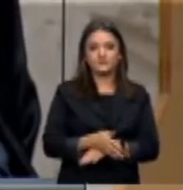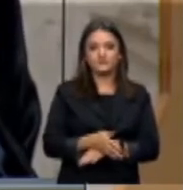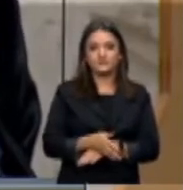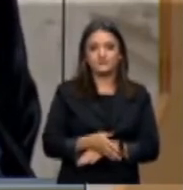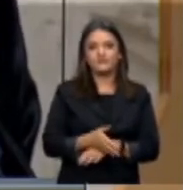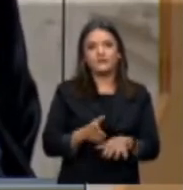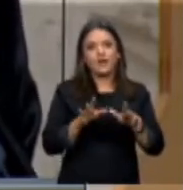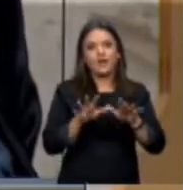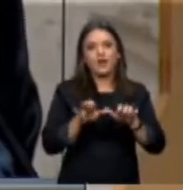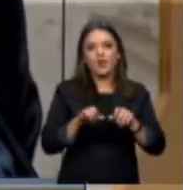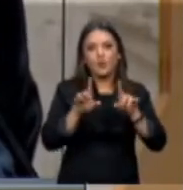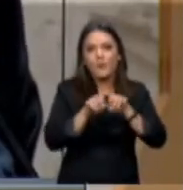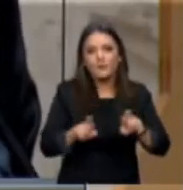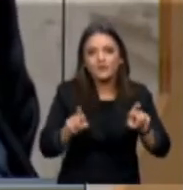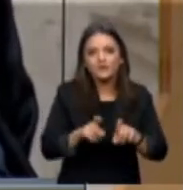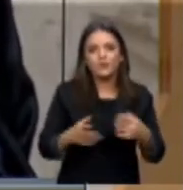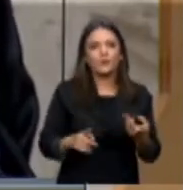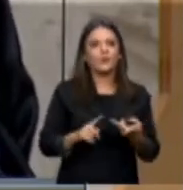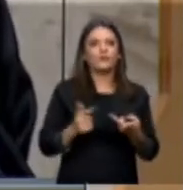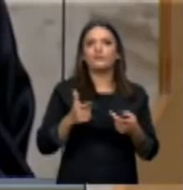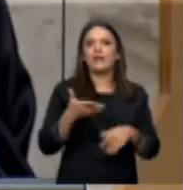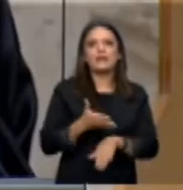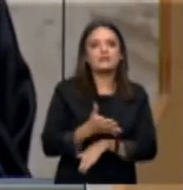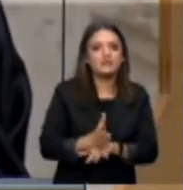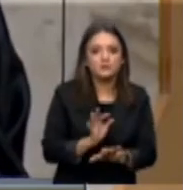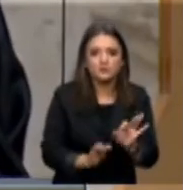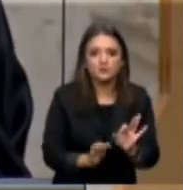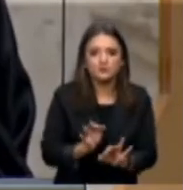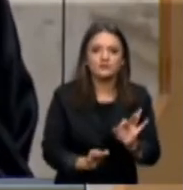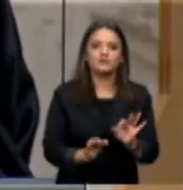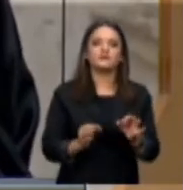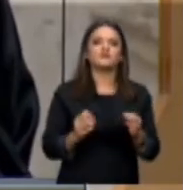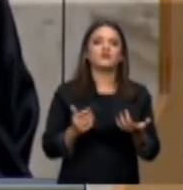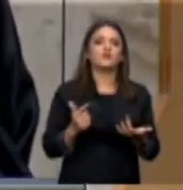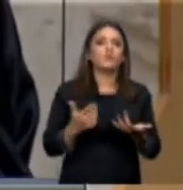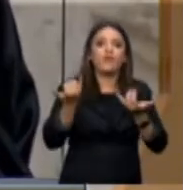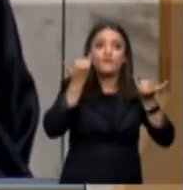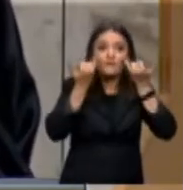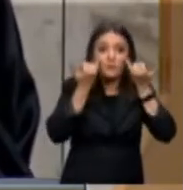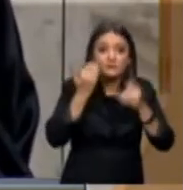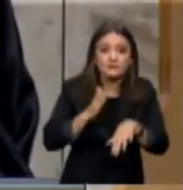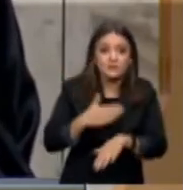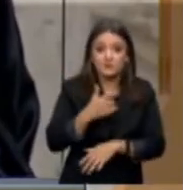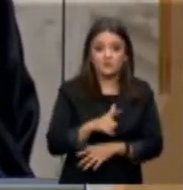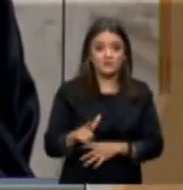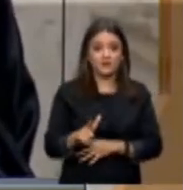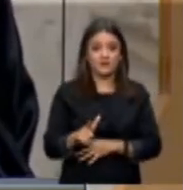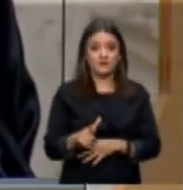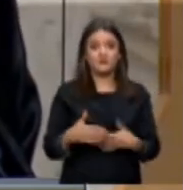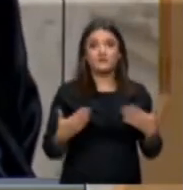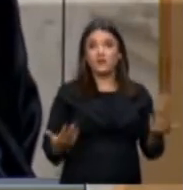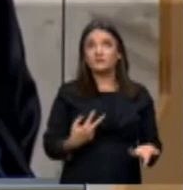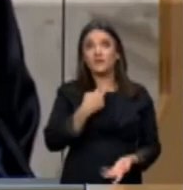de computador, não têm acesso à justiça, não têm acesso a maiores informações, não podem